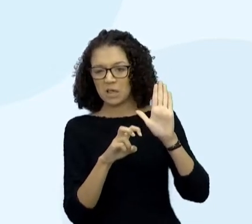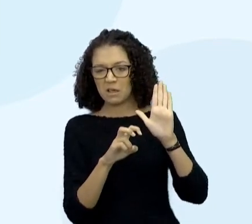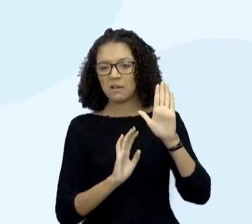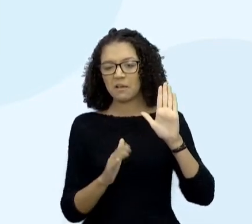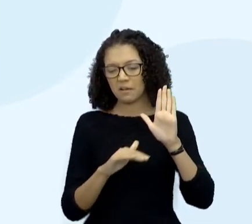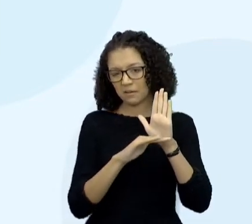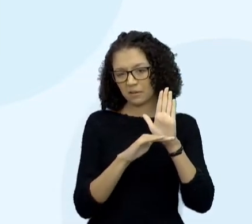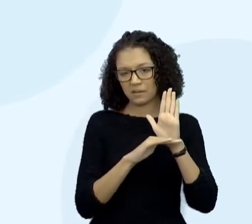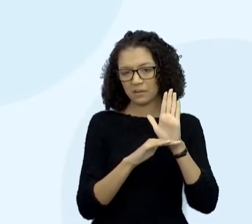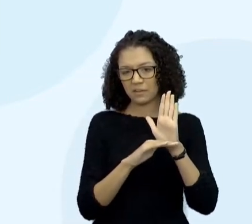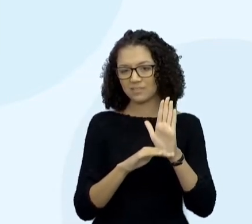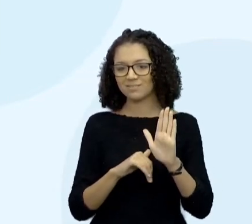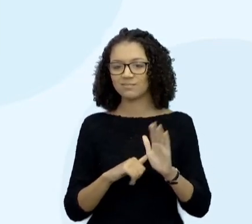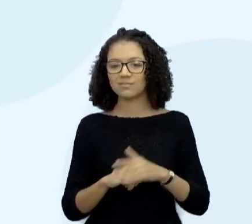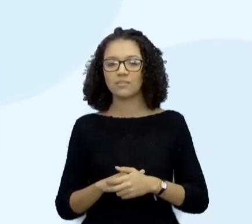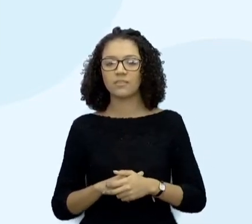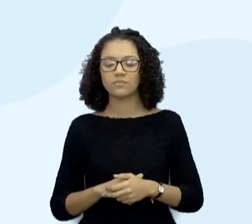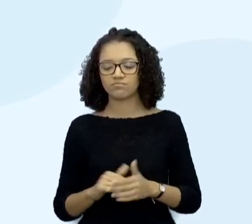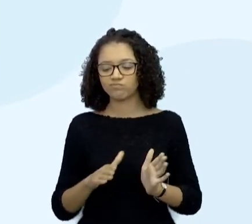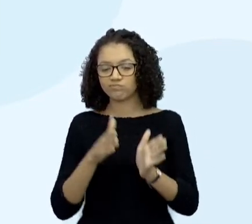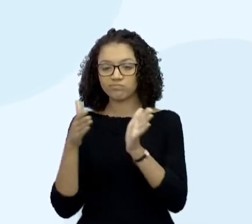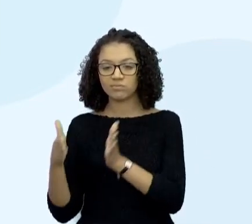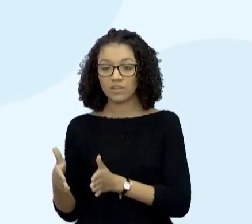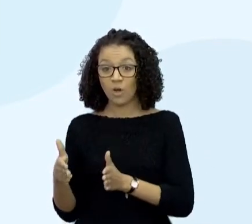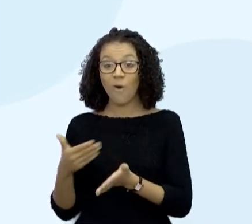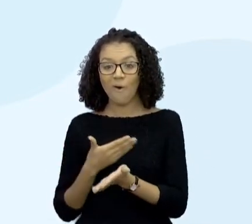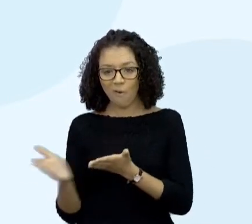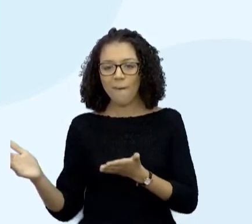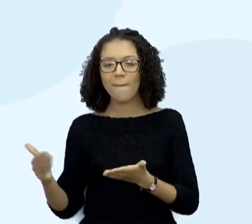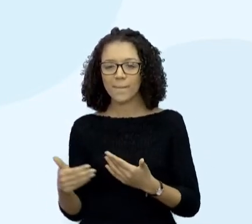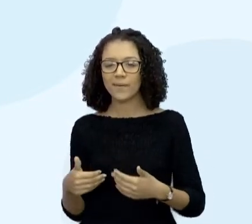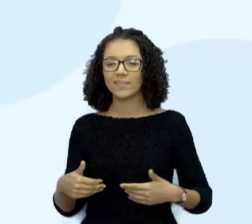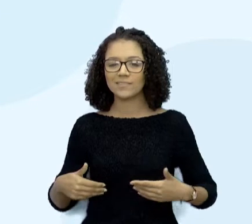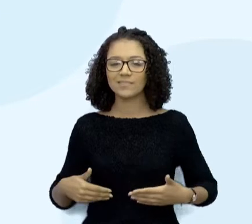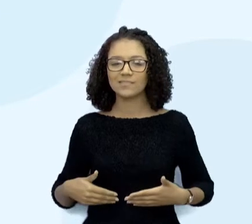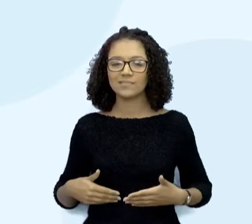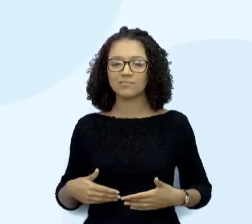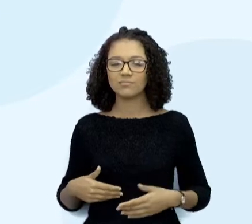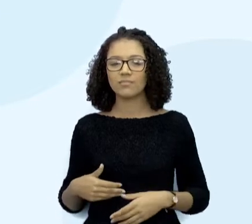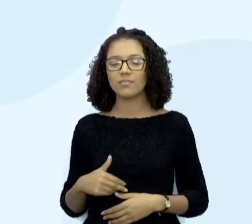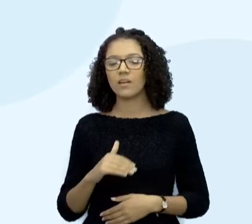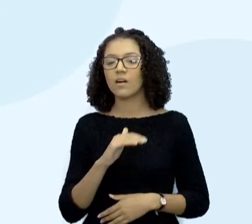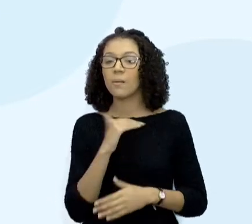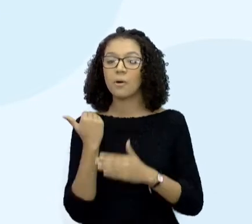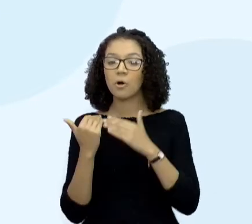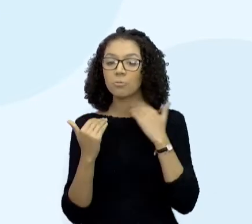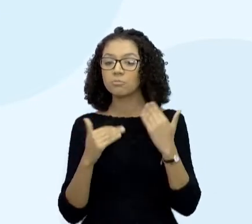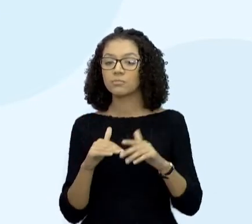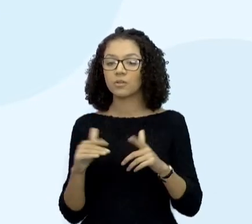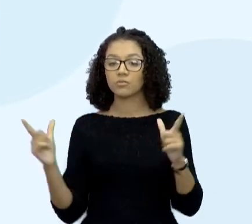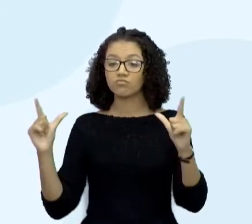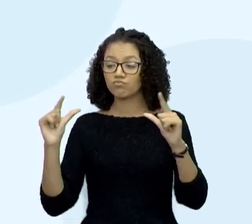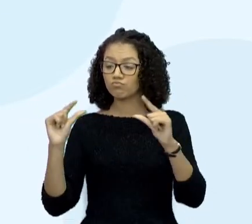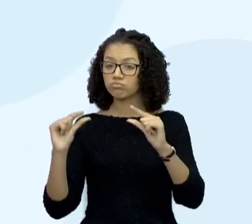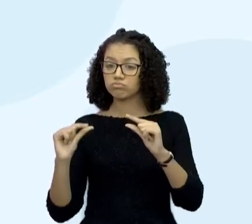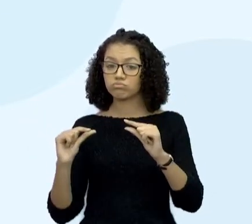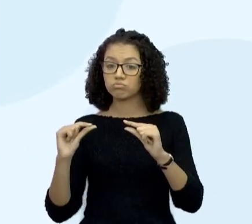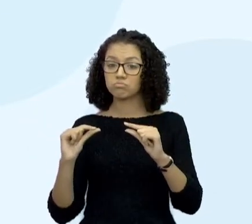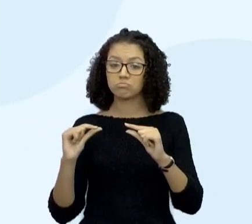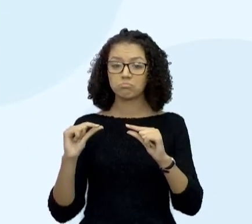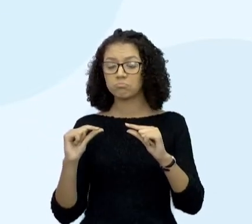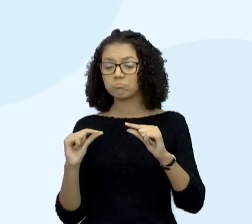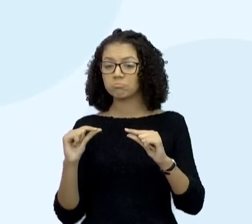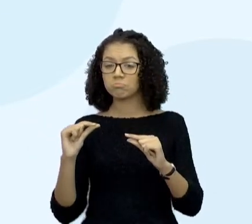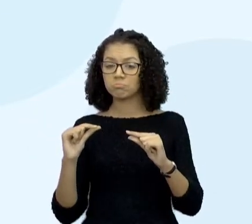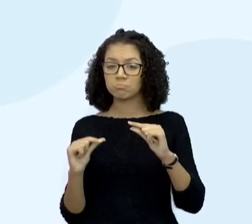projeção positiva do crescimento vegetativo, né, tendo aí, né, uma pouca mudança aí na pirâmide etária.